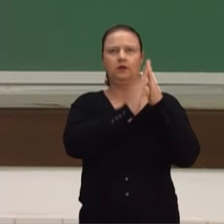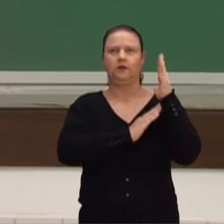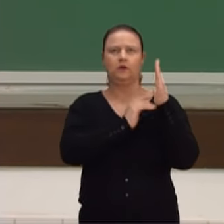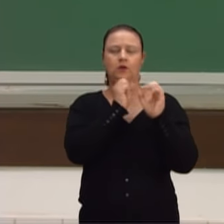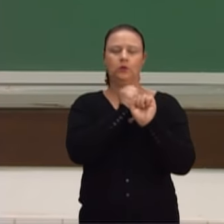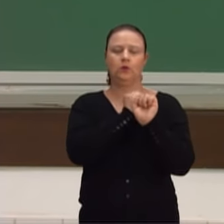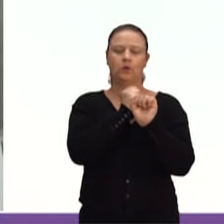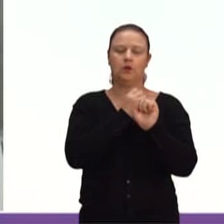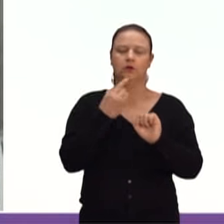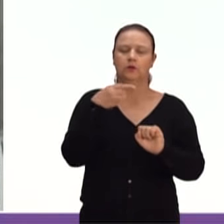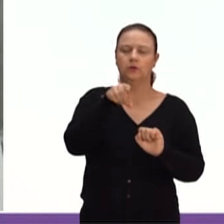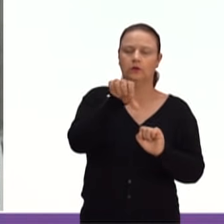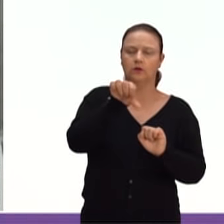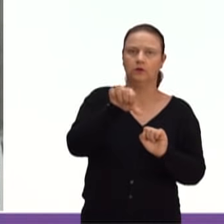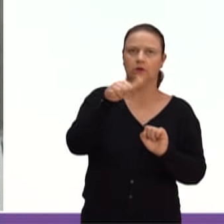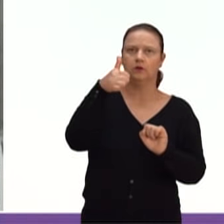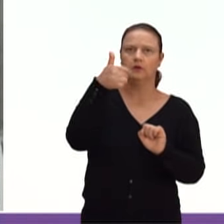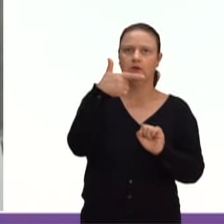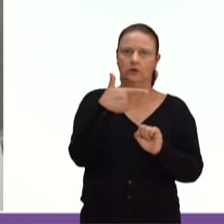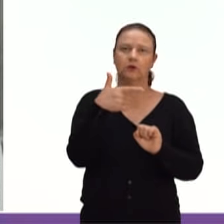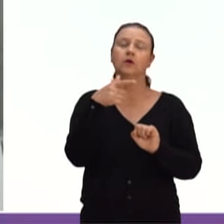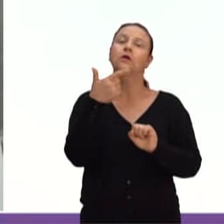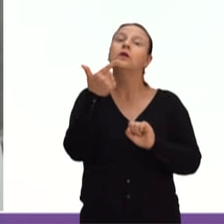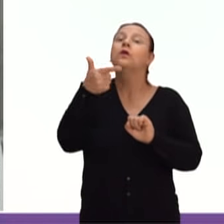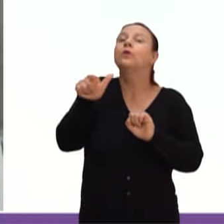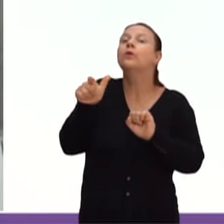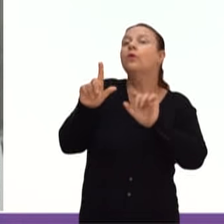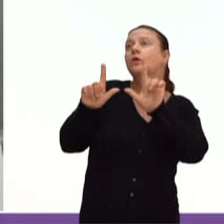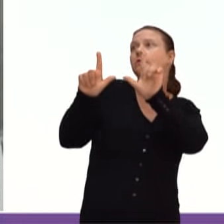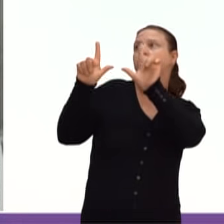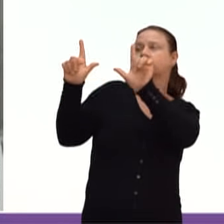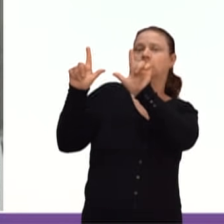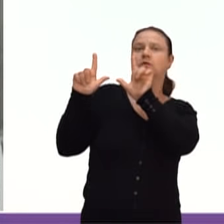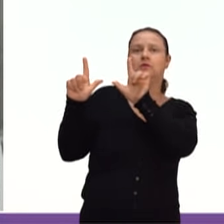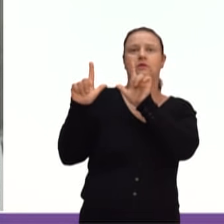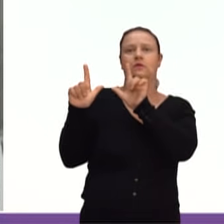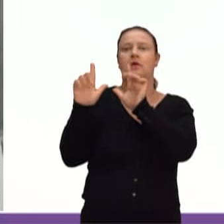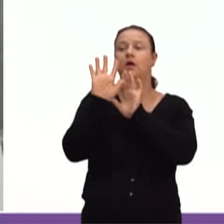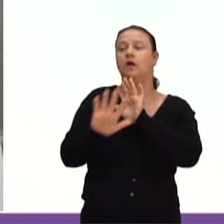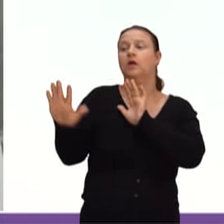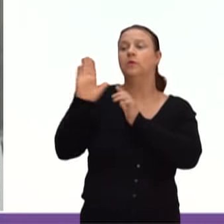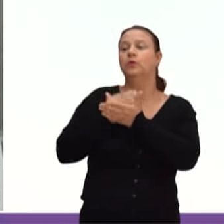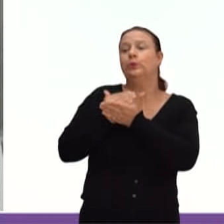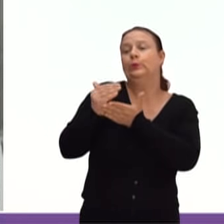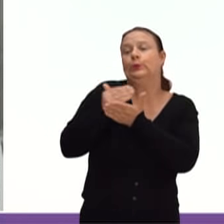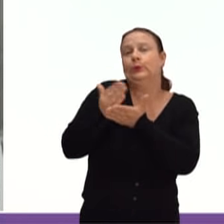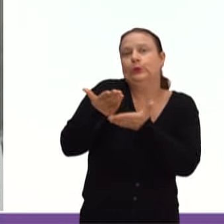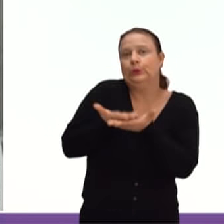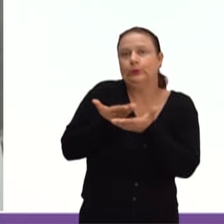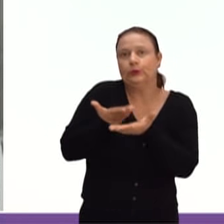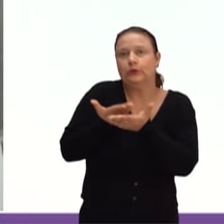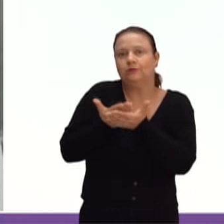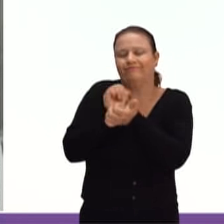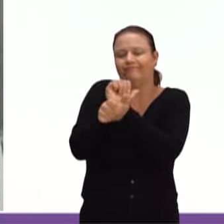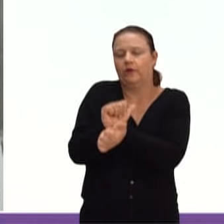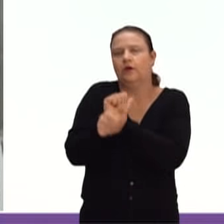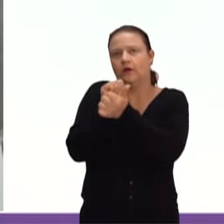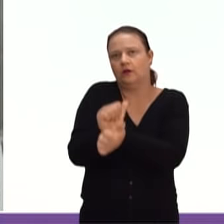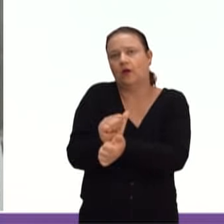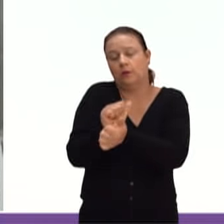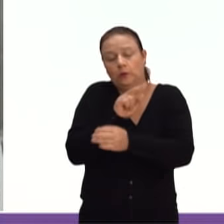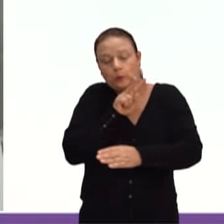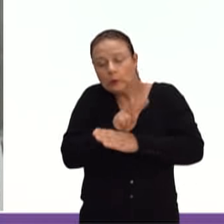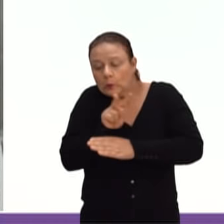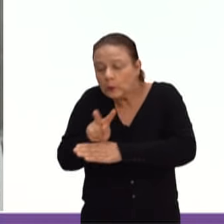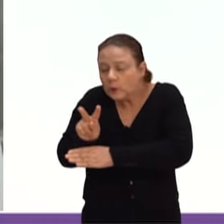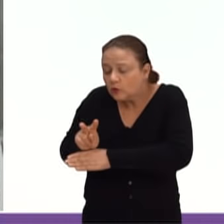1912, chamada Mãe Preta, e aqui aquela mesma imagem que você viu lá no comecinho da aula, da escrava babá e ama de leite